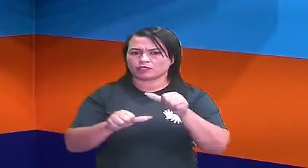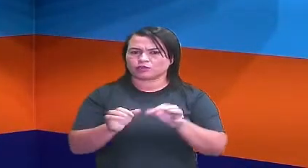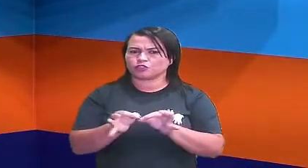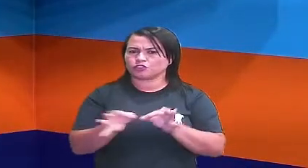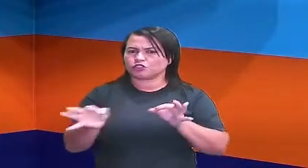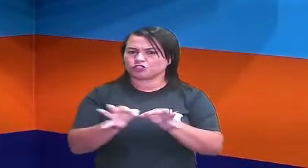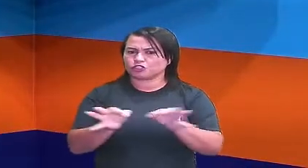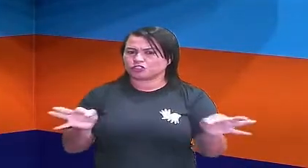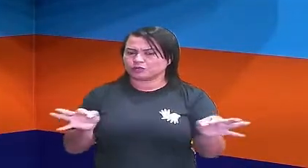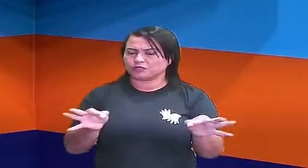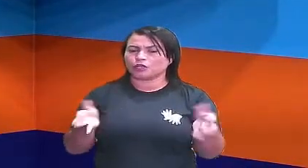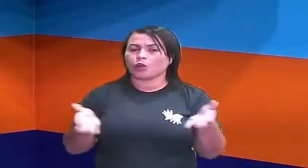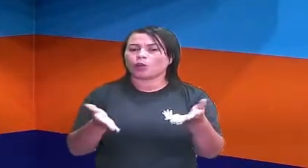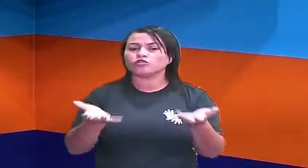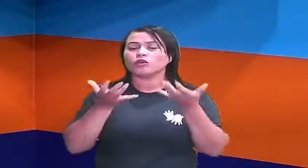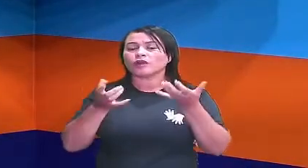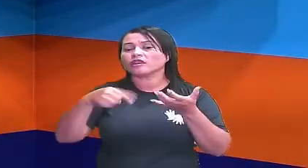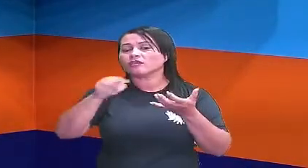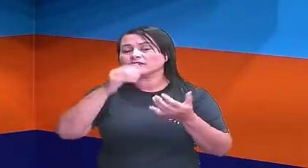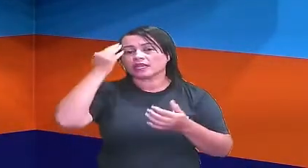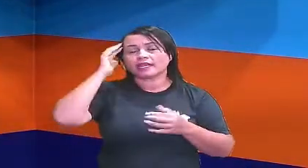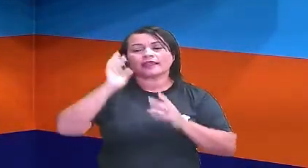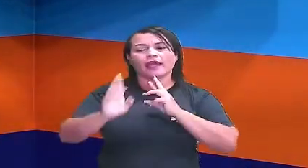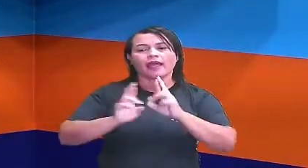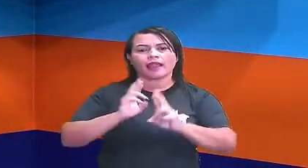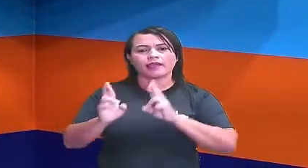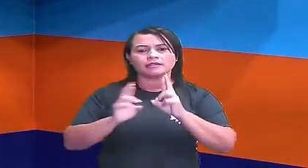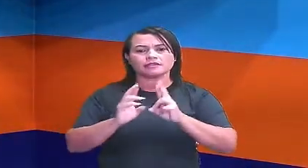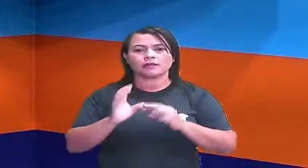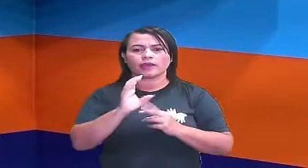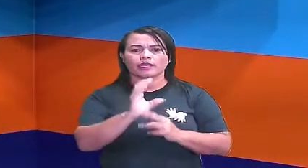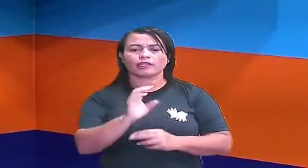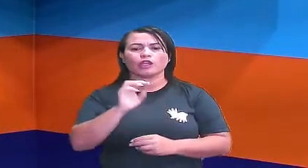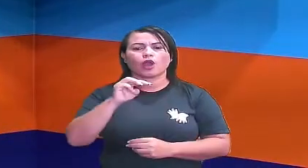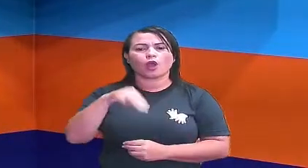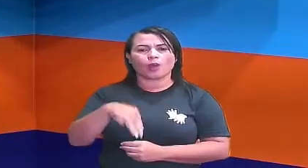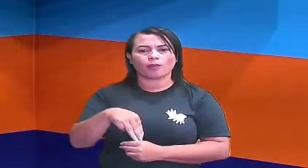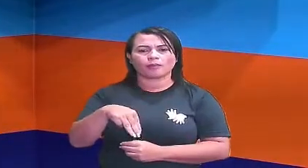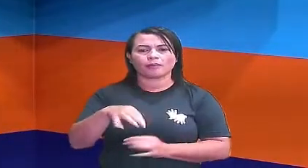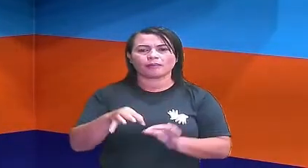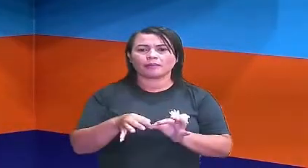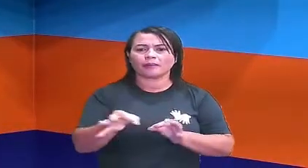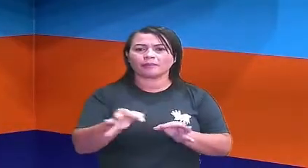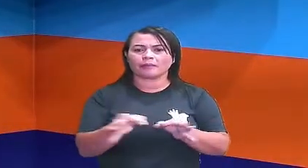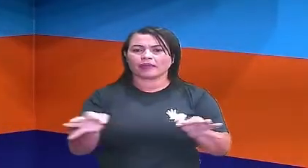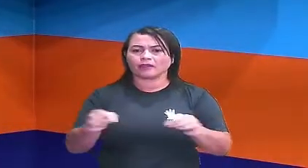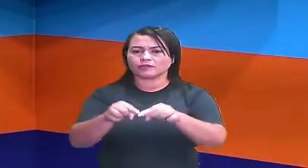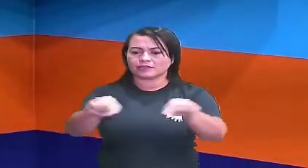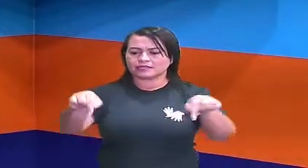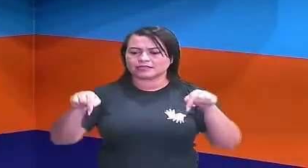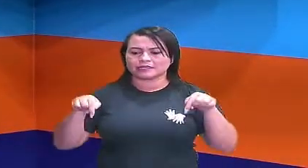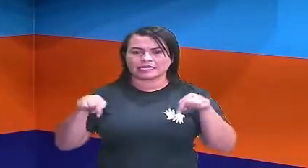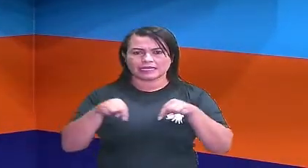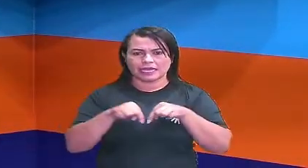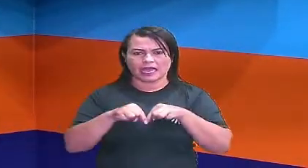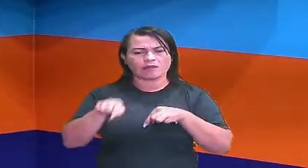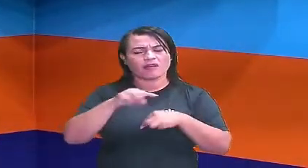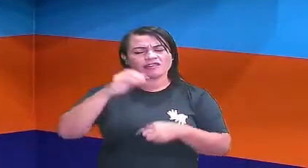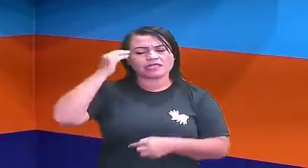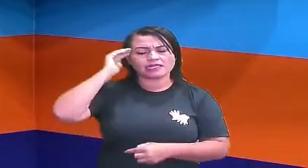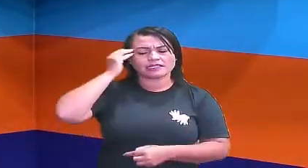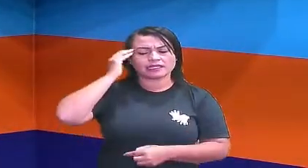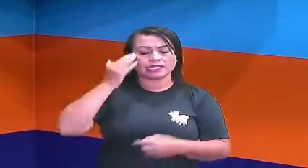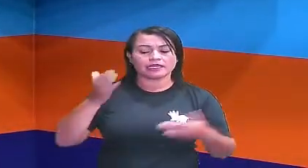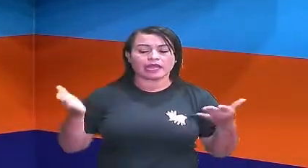melhor. Eu quero hoje a relação entre comprimentos e área, tá? Então, vamos seguir. Para a gente entender